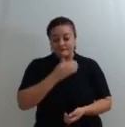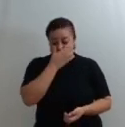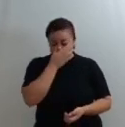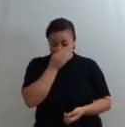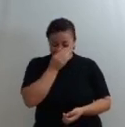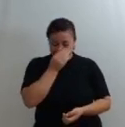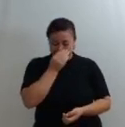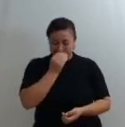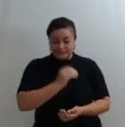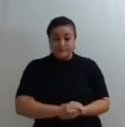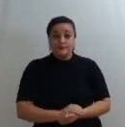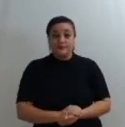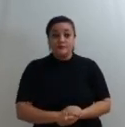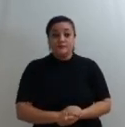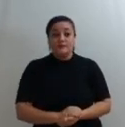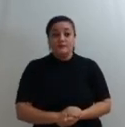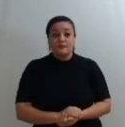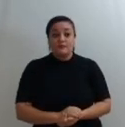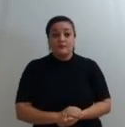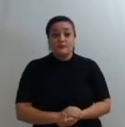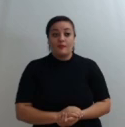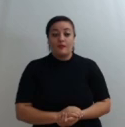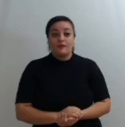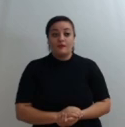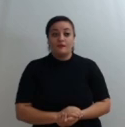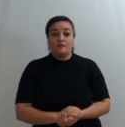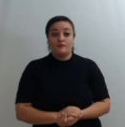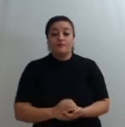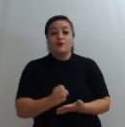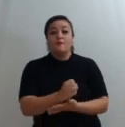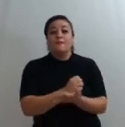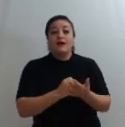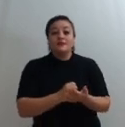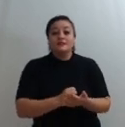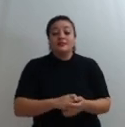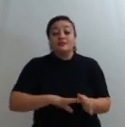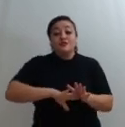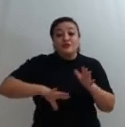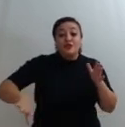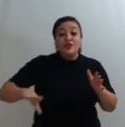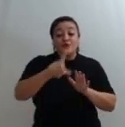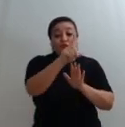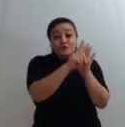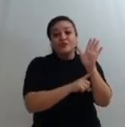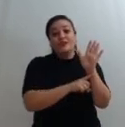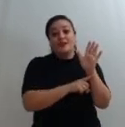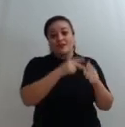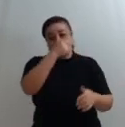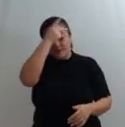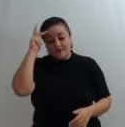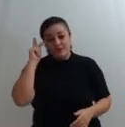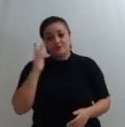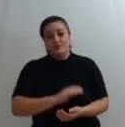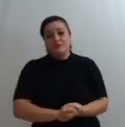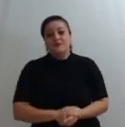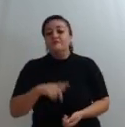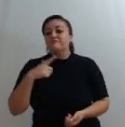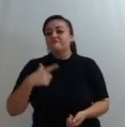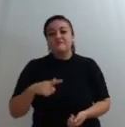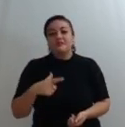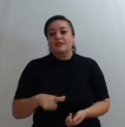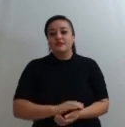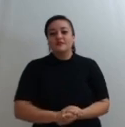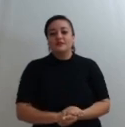com base no qual restringiu direitos fundamentais do cidadão. Não houve absolutamente